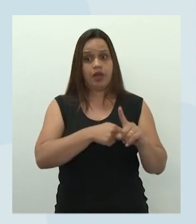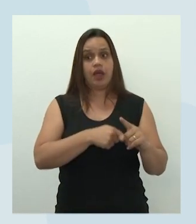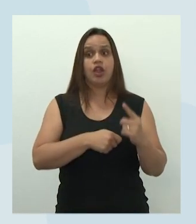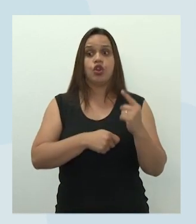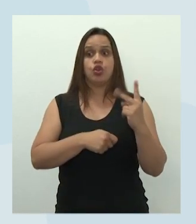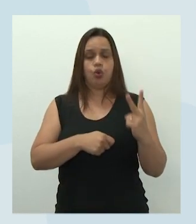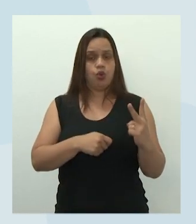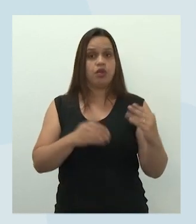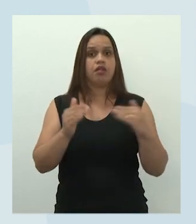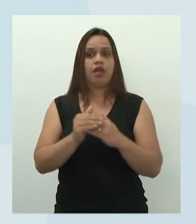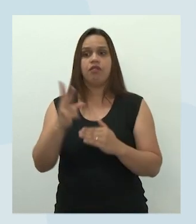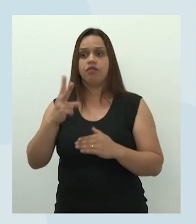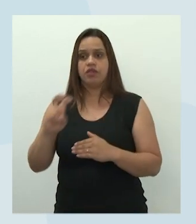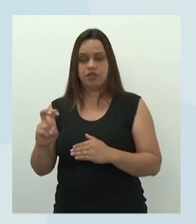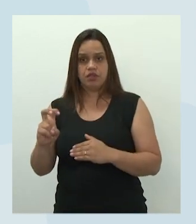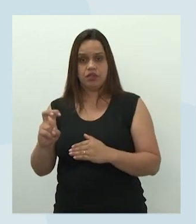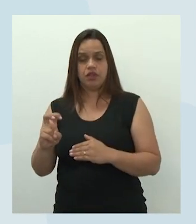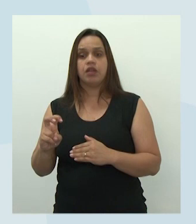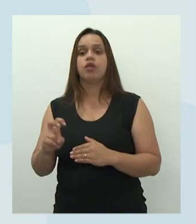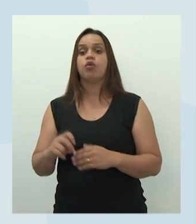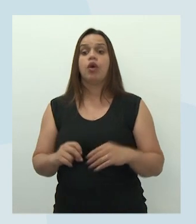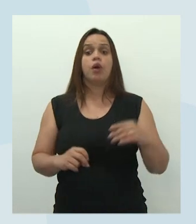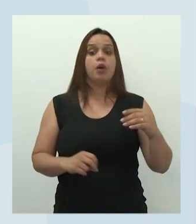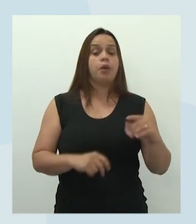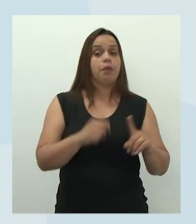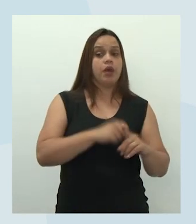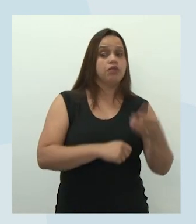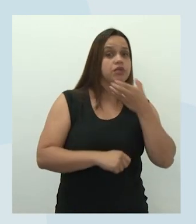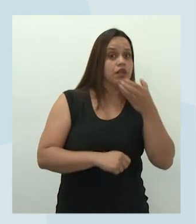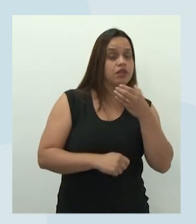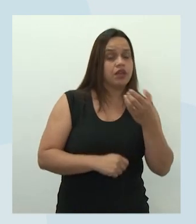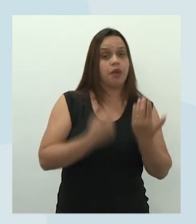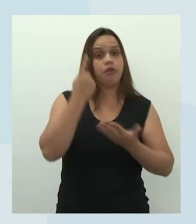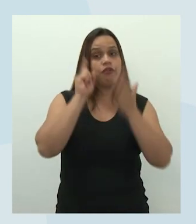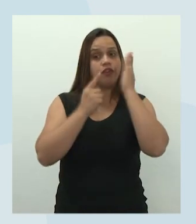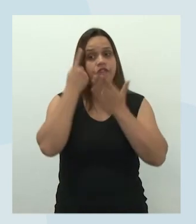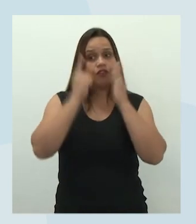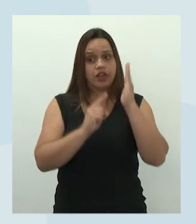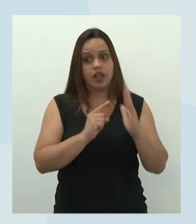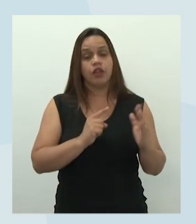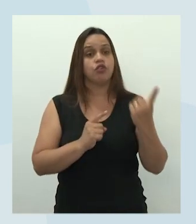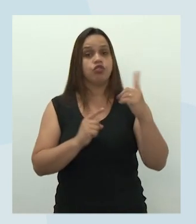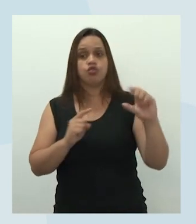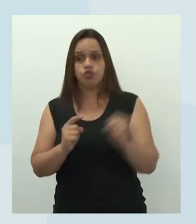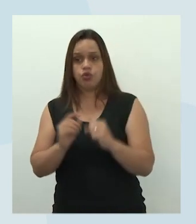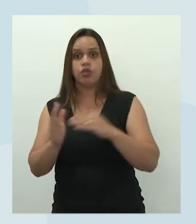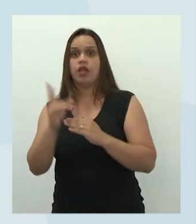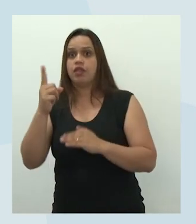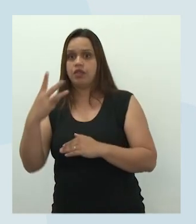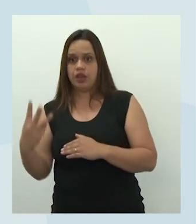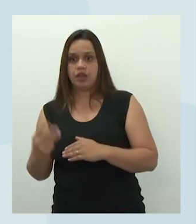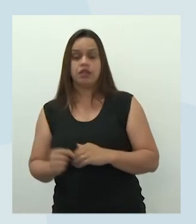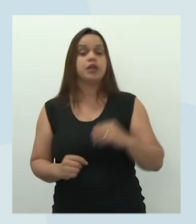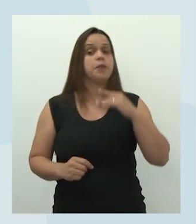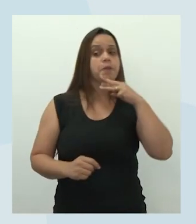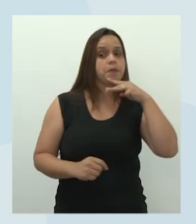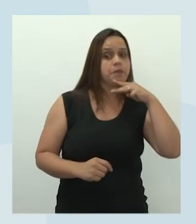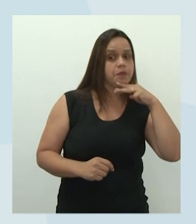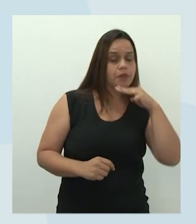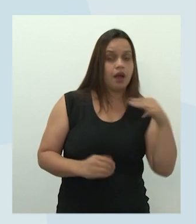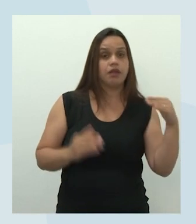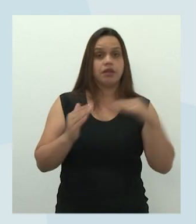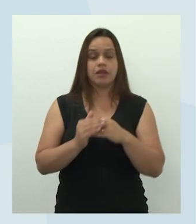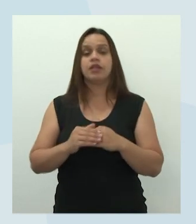25 pés. De dezembro a fevereiro, de 18 a 13 pés. E de março a maio, de 12